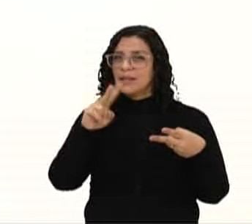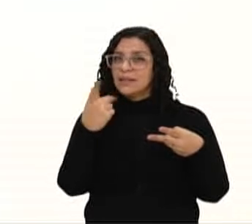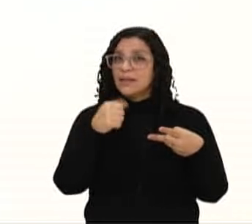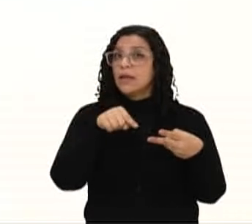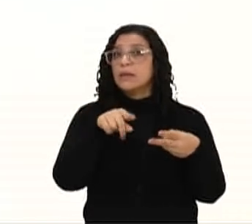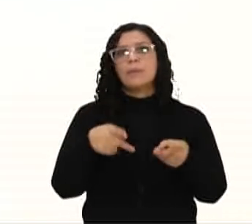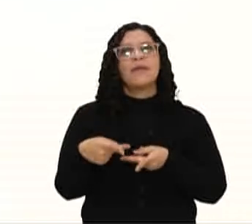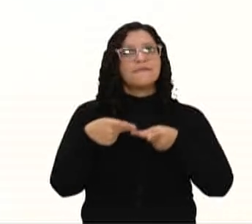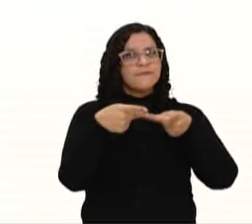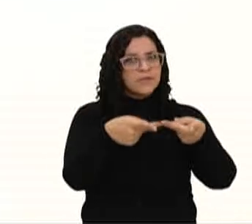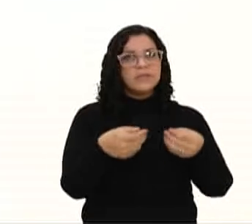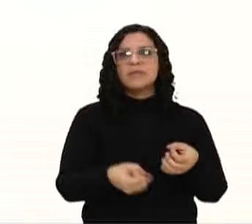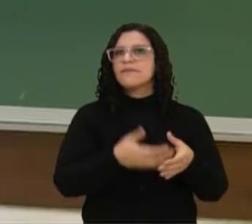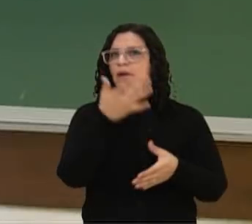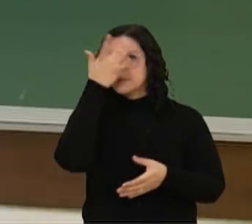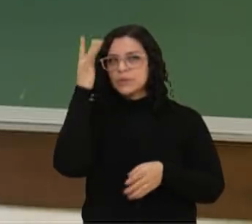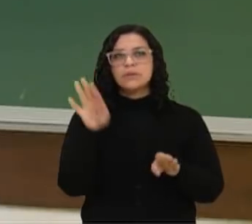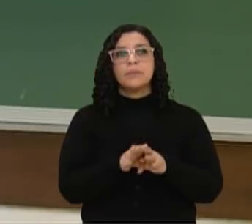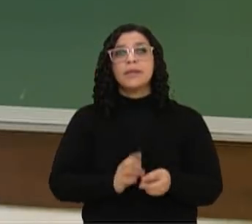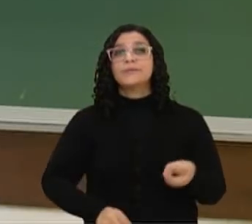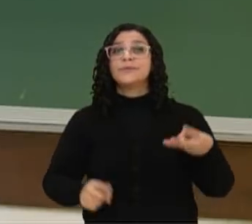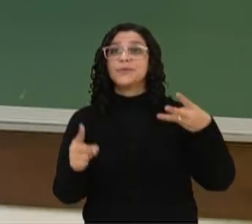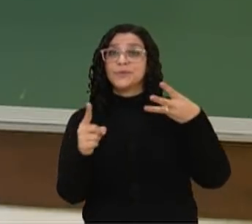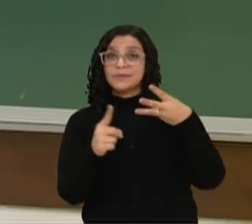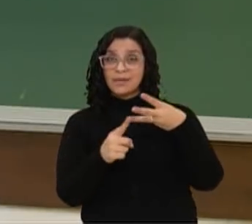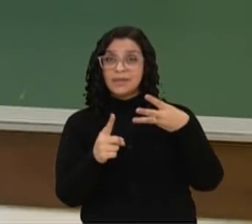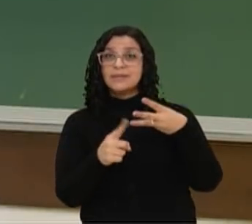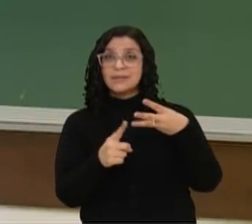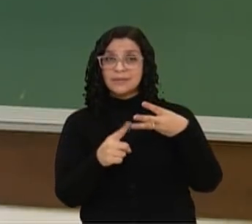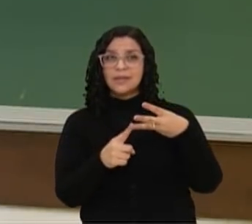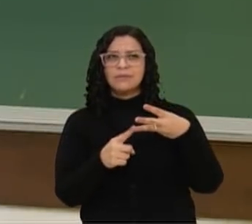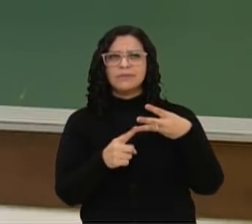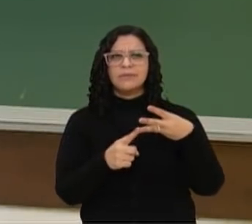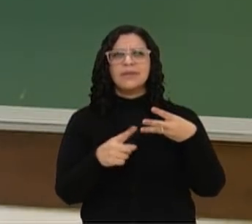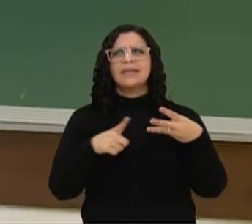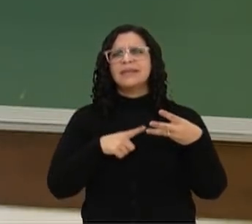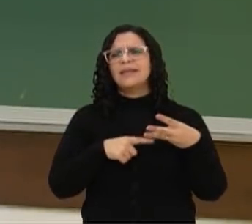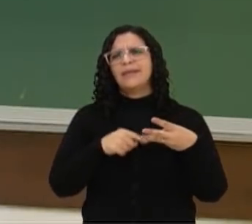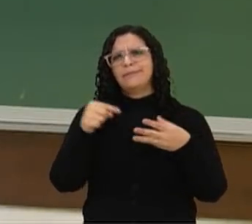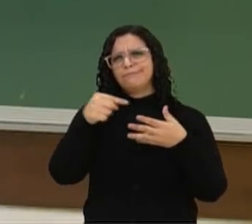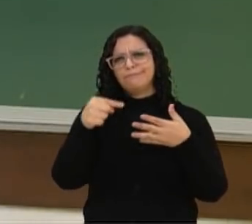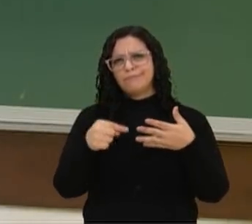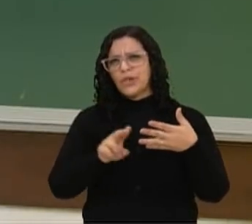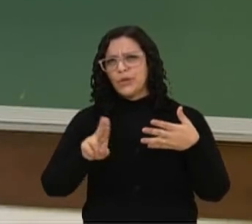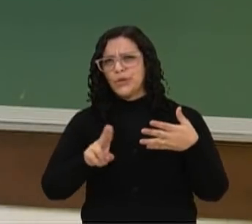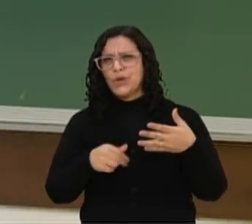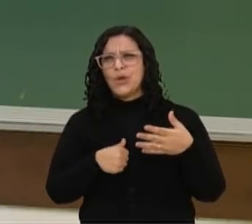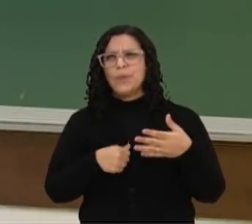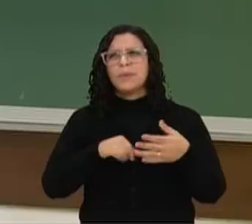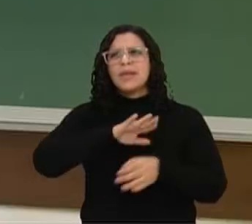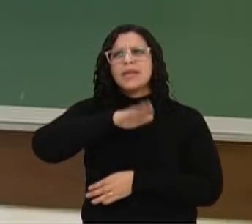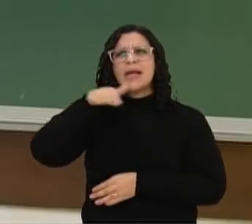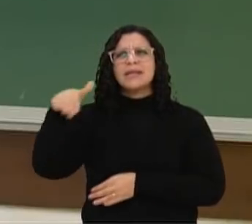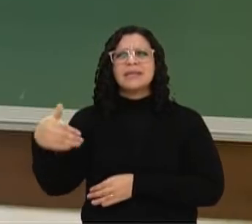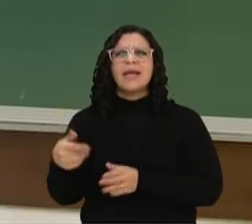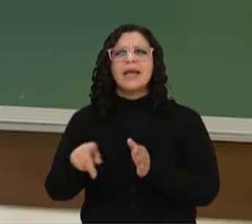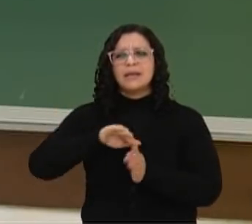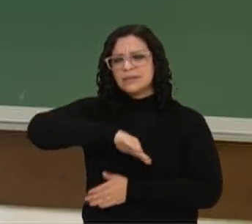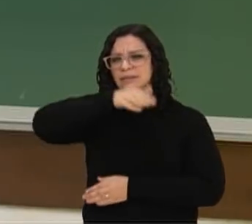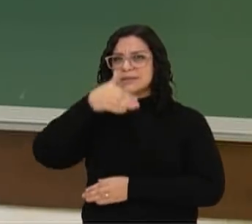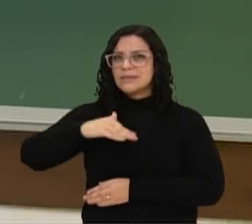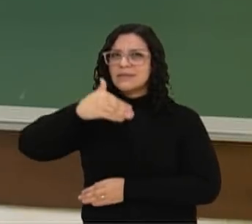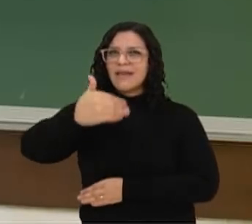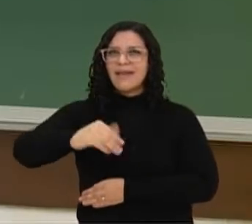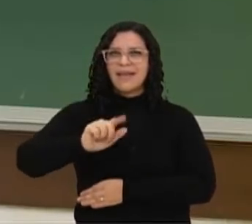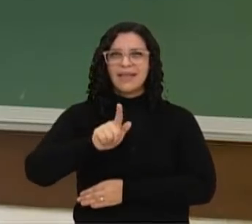uma quantidade de visitantes muito grande. E, por fim, além de outros, aqui a gente colocou Serra da Graciosa, que é próximo indo,